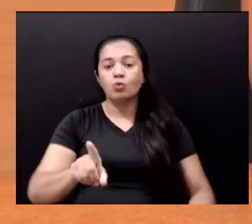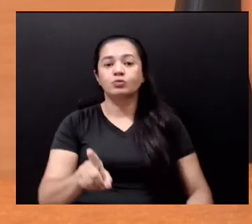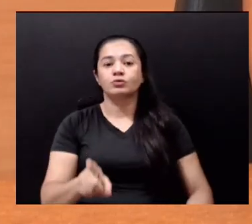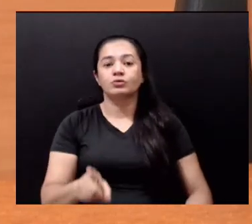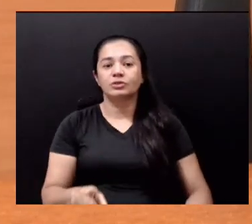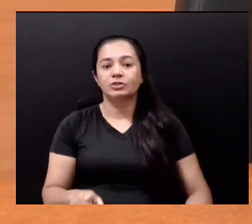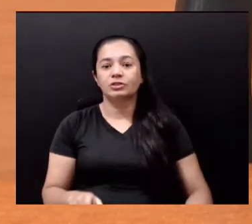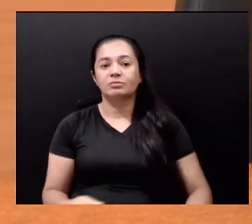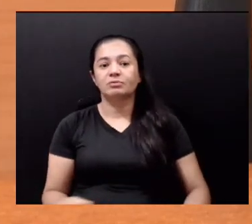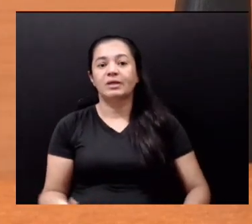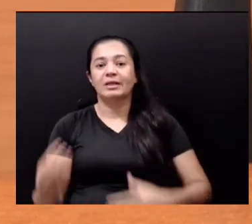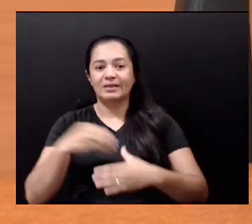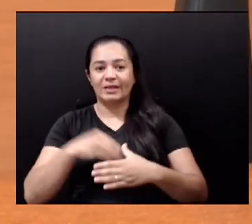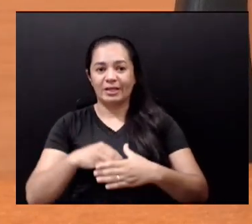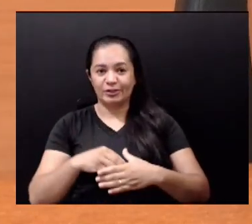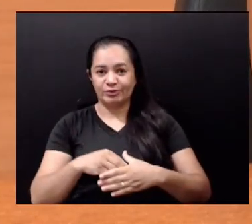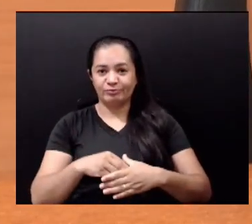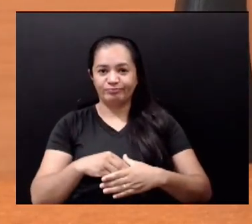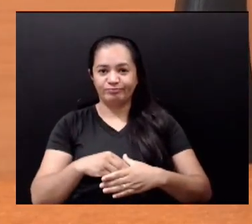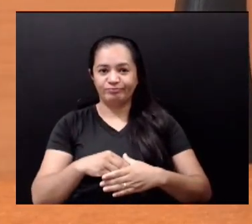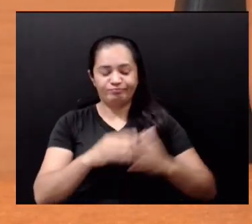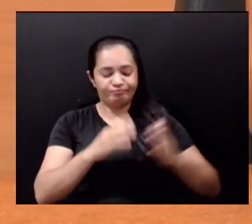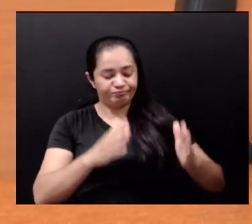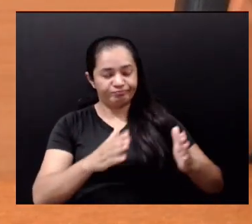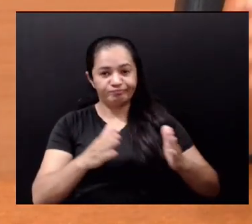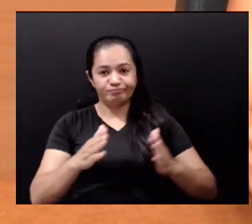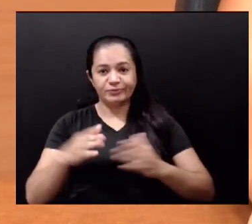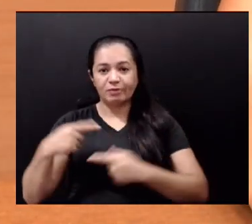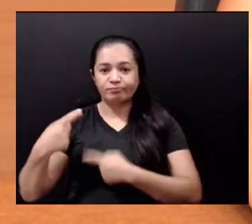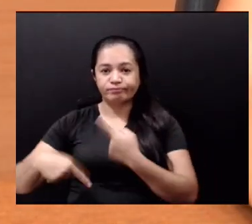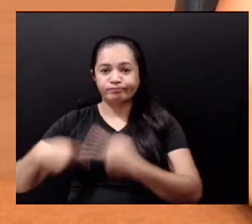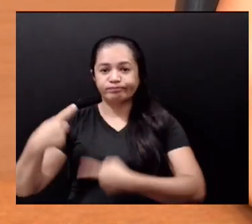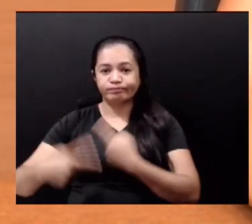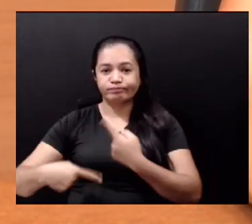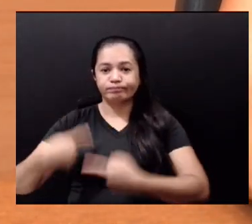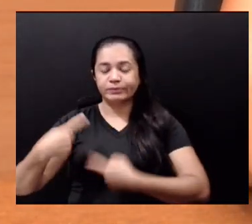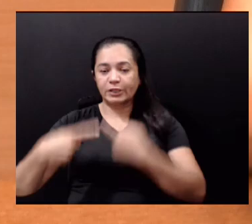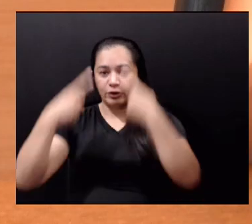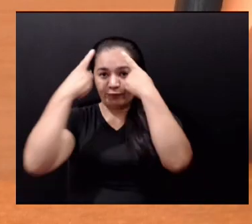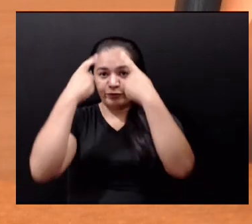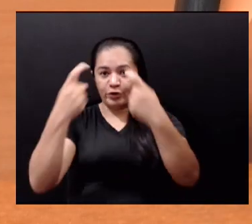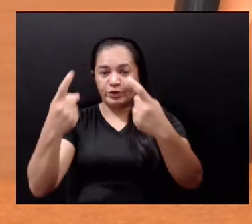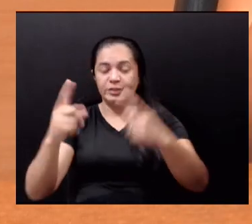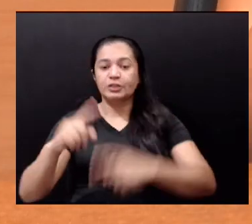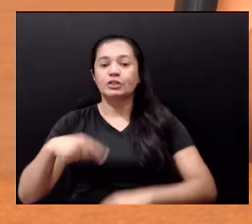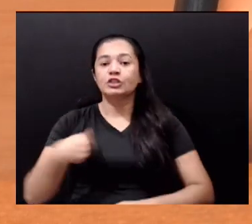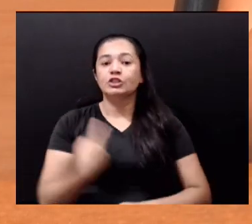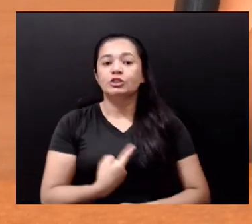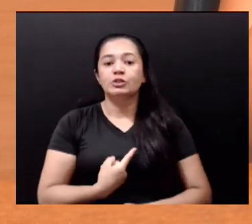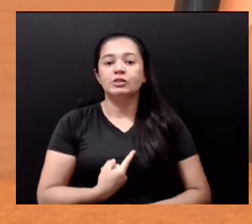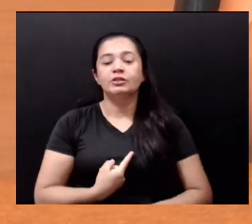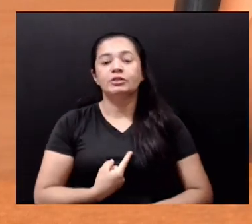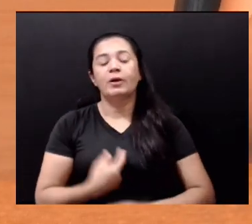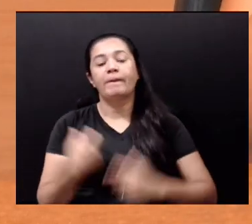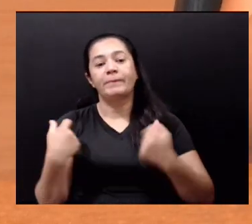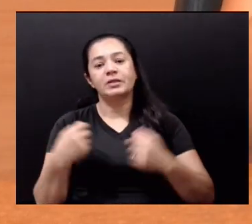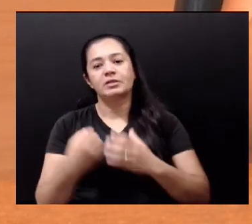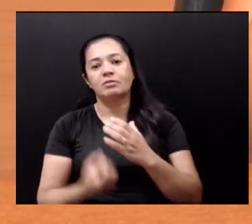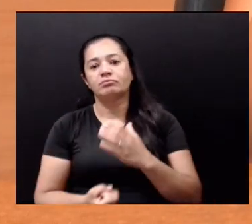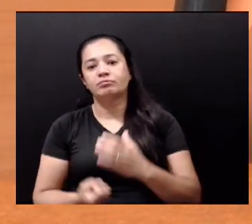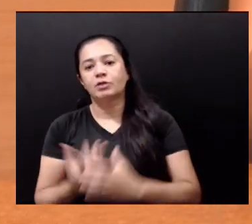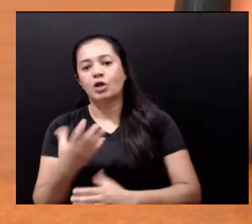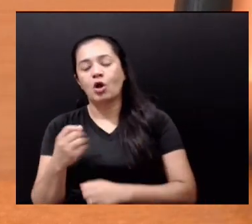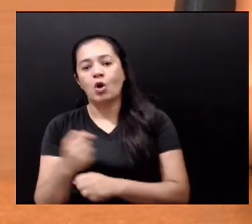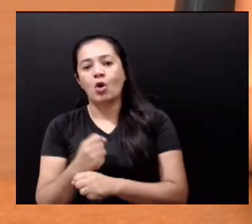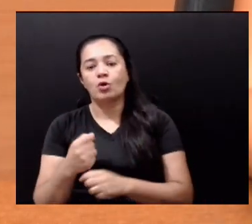na rota crítica aí, né, no ciclo de violência, e que nós temos que construir políticas públicas para